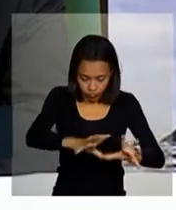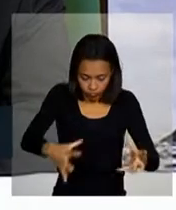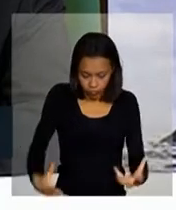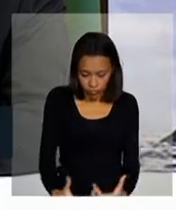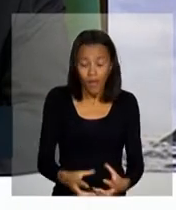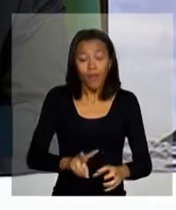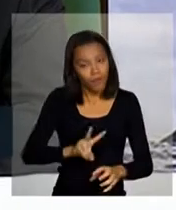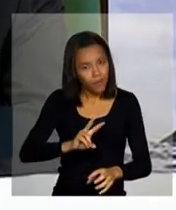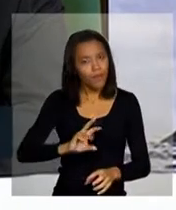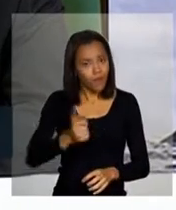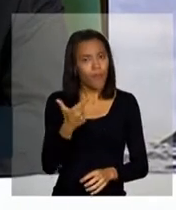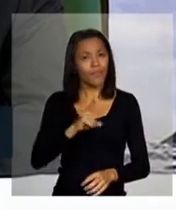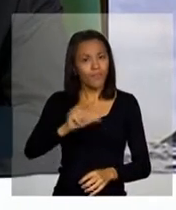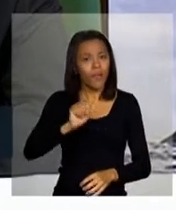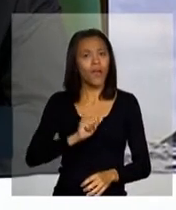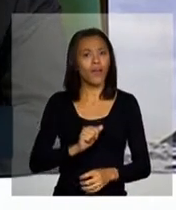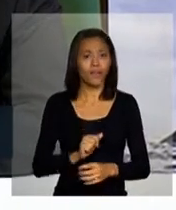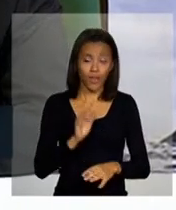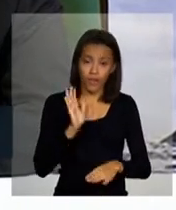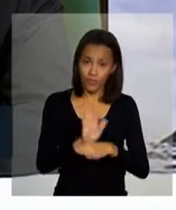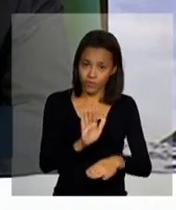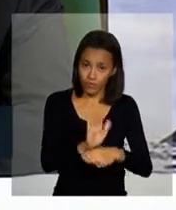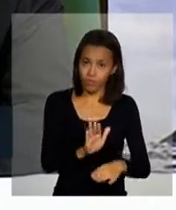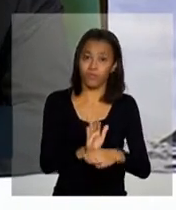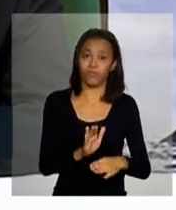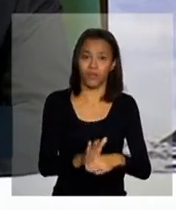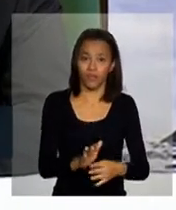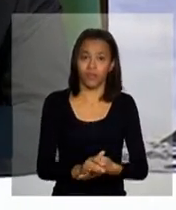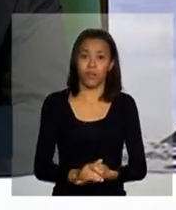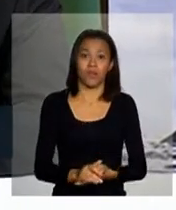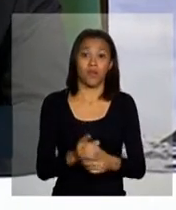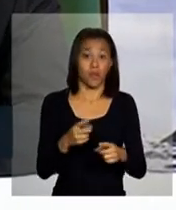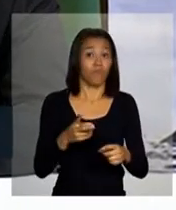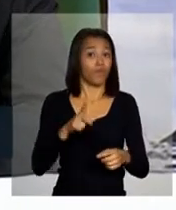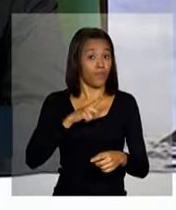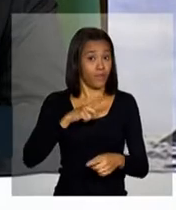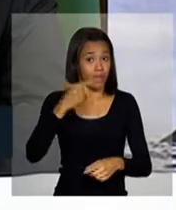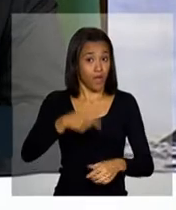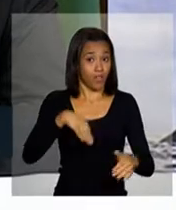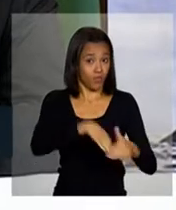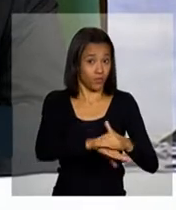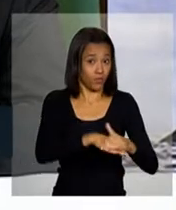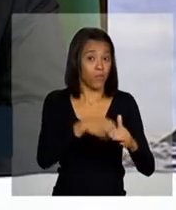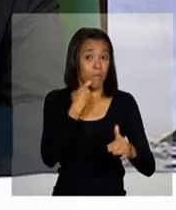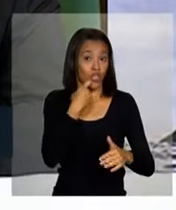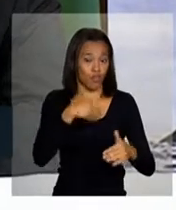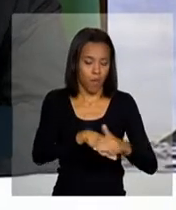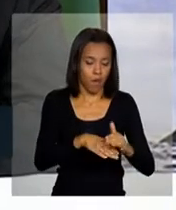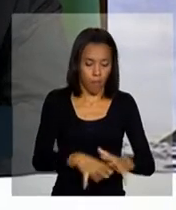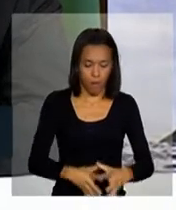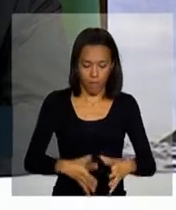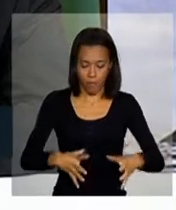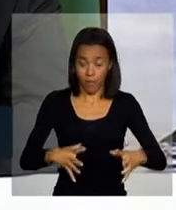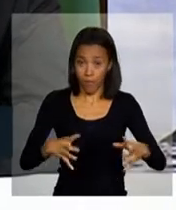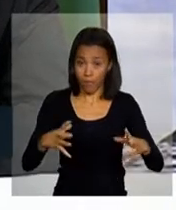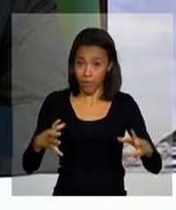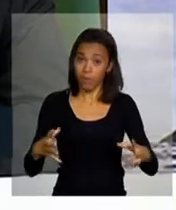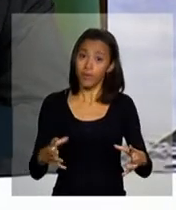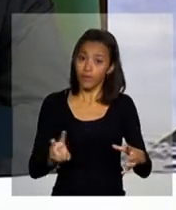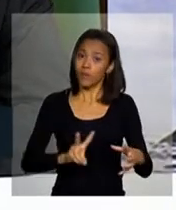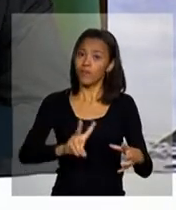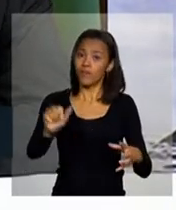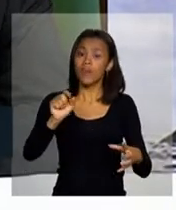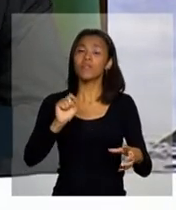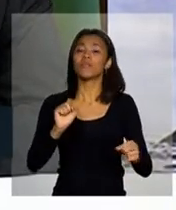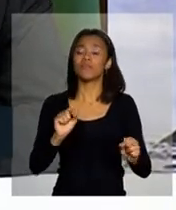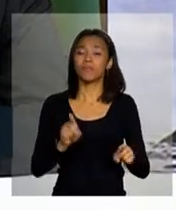despressionar a pesca extrativa. Os estoques poderão se multiplicar e aí vai favorecer também